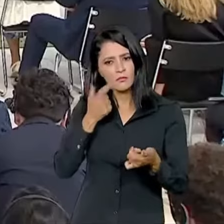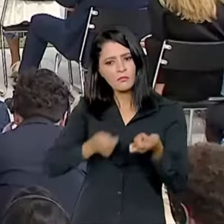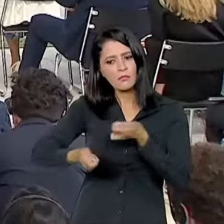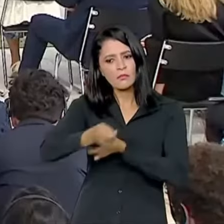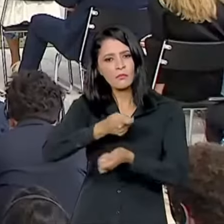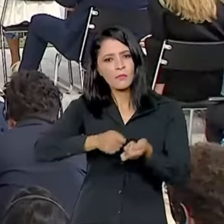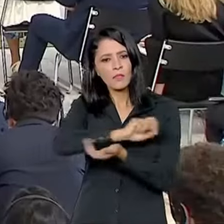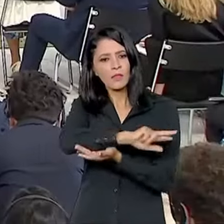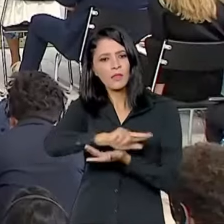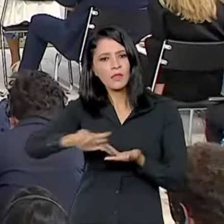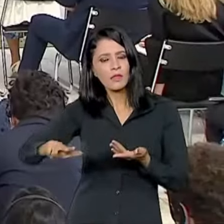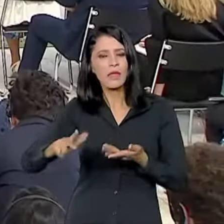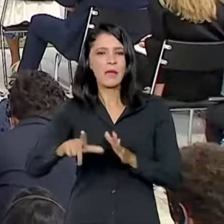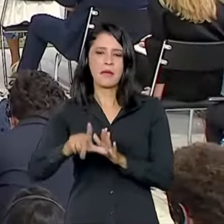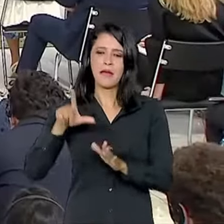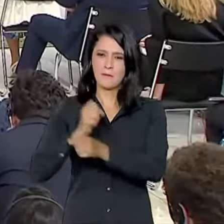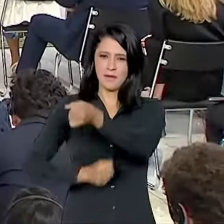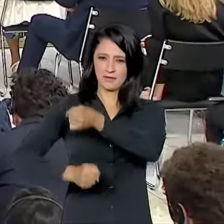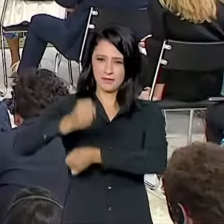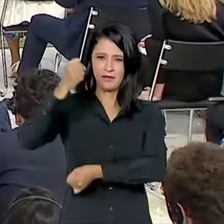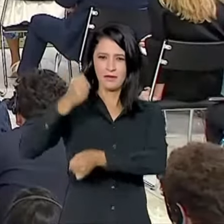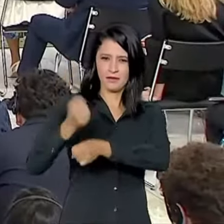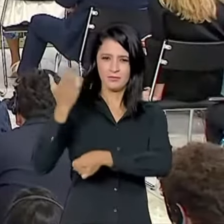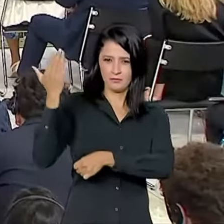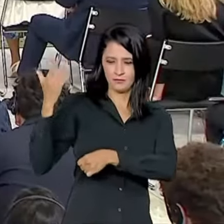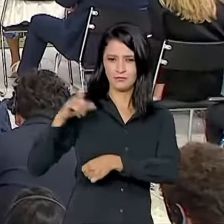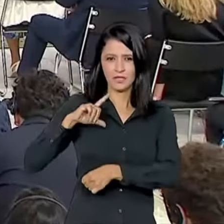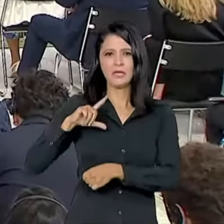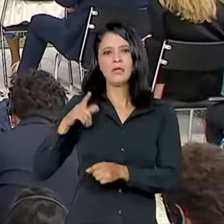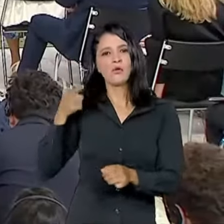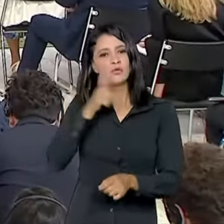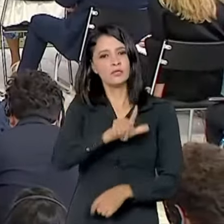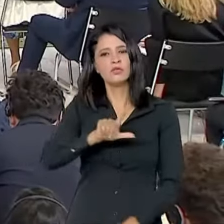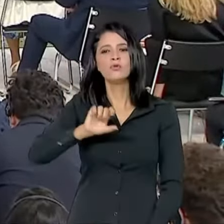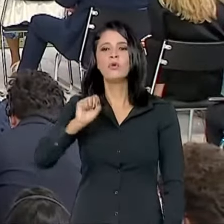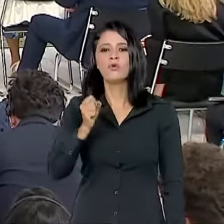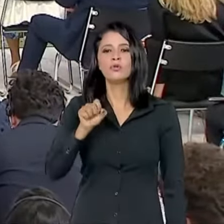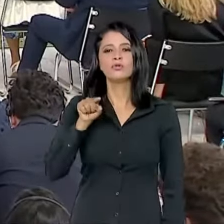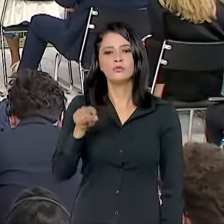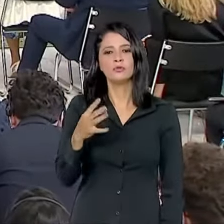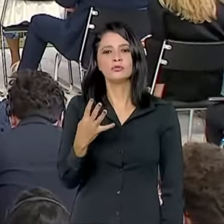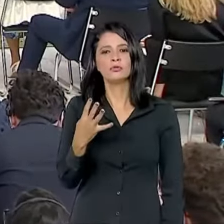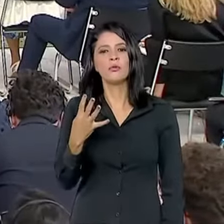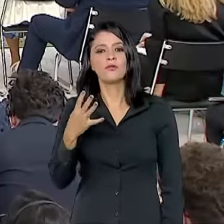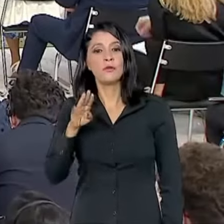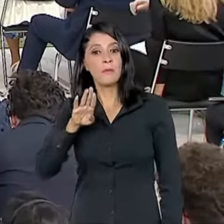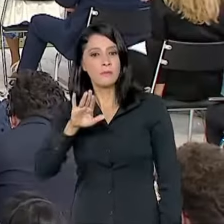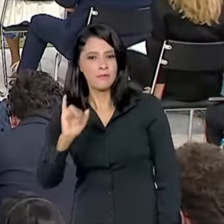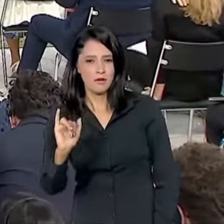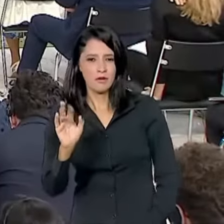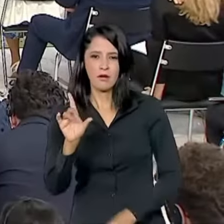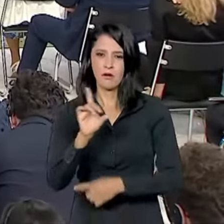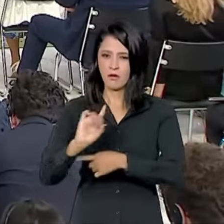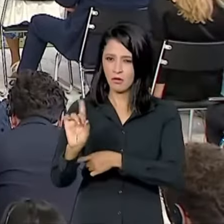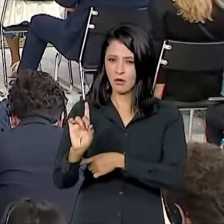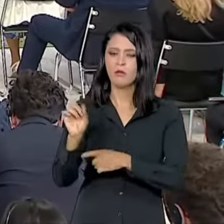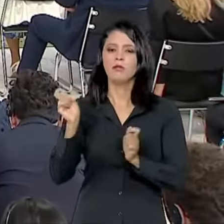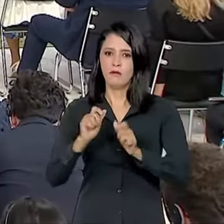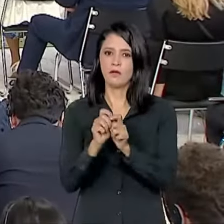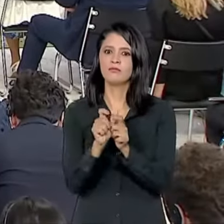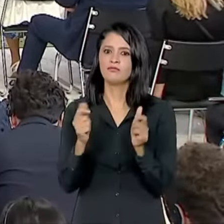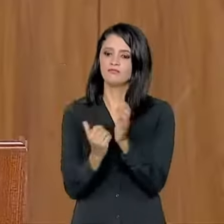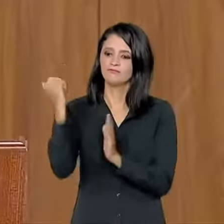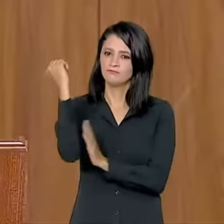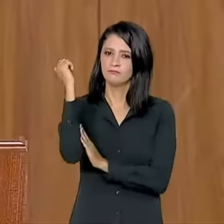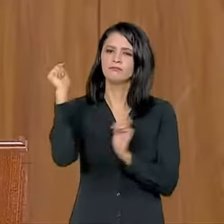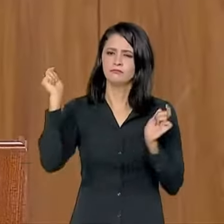comércio, que no ano passado alcançou 8,4 bilhões de dólares e que pode e deve crescer muito